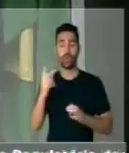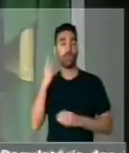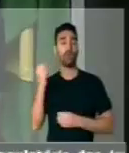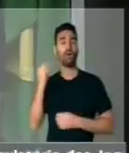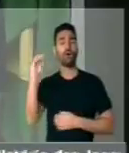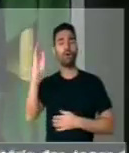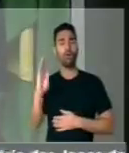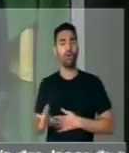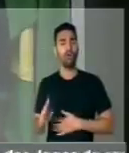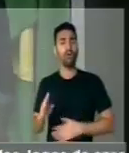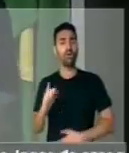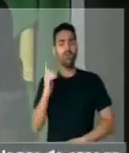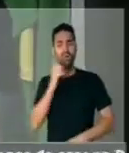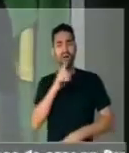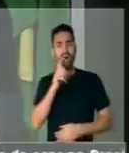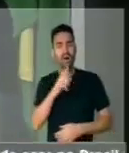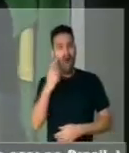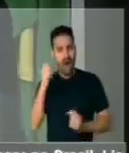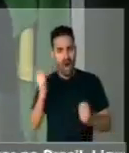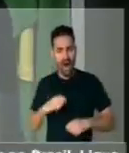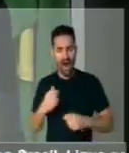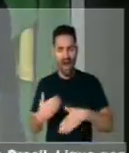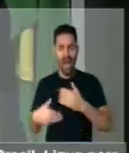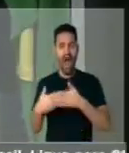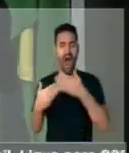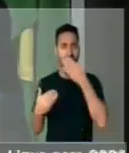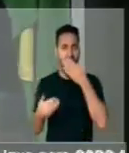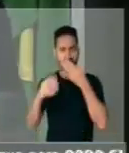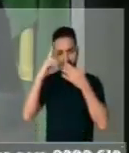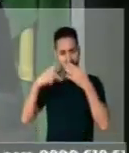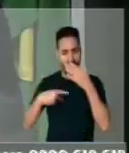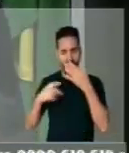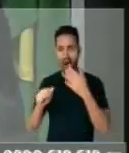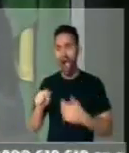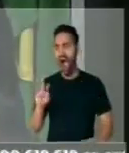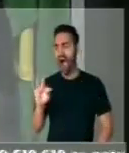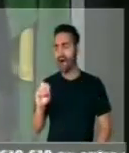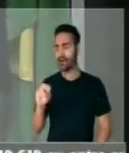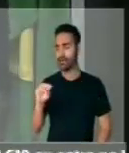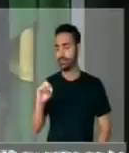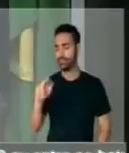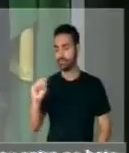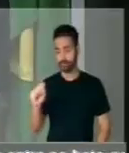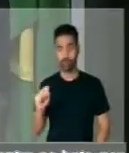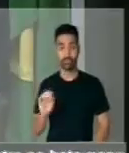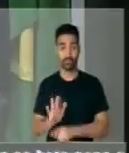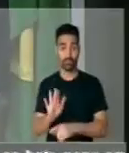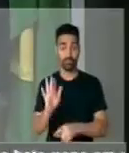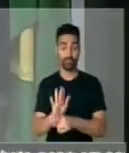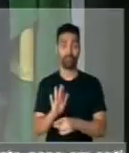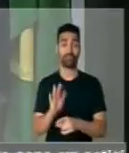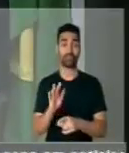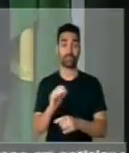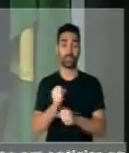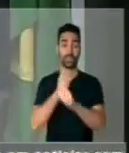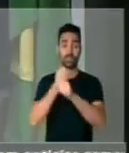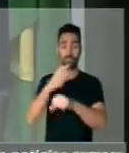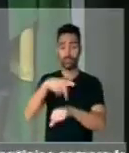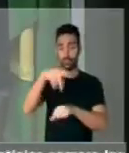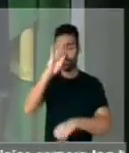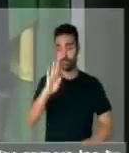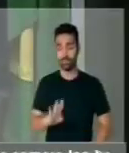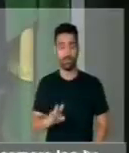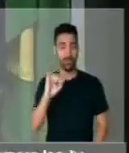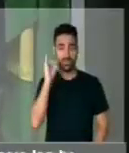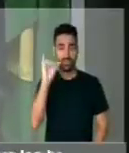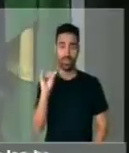brasileiros as ferramentas para desenvolver sua autonomia e contribuir para a construção desse país, e não viabilizar o seu